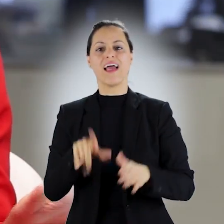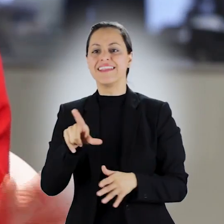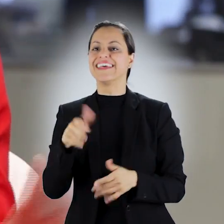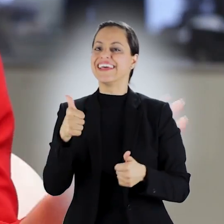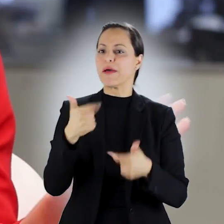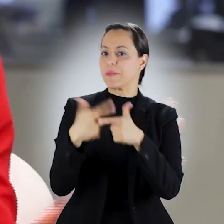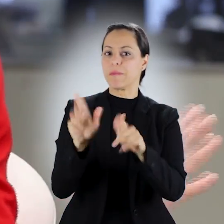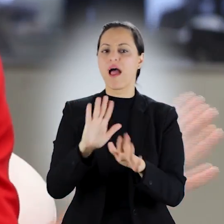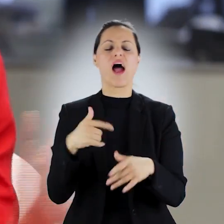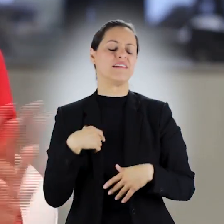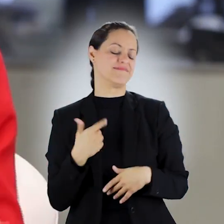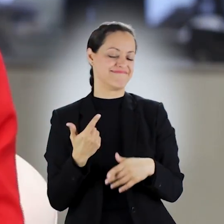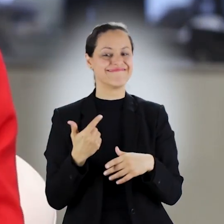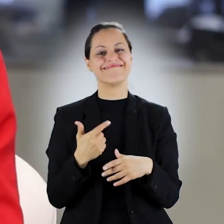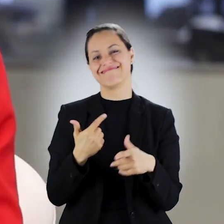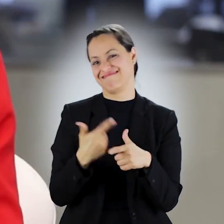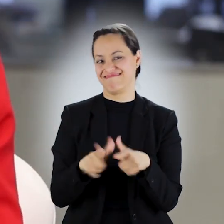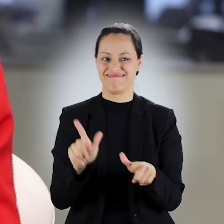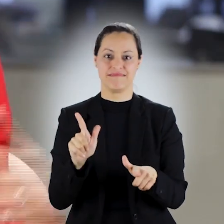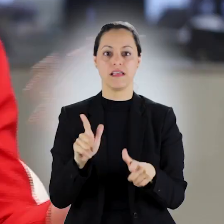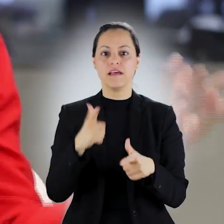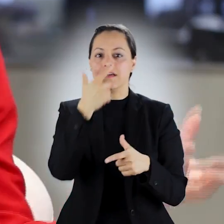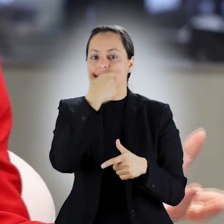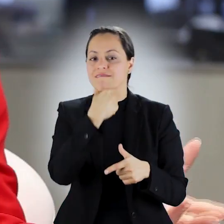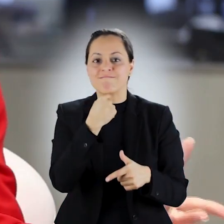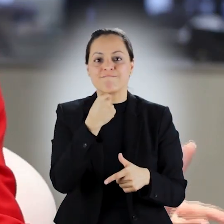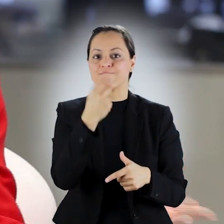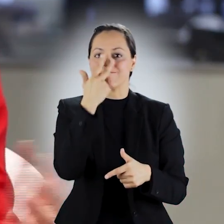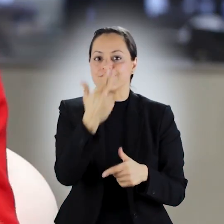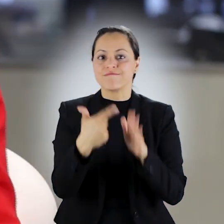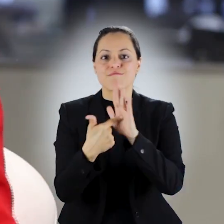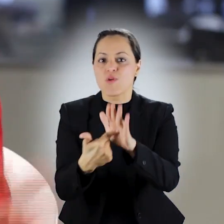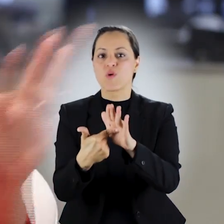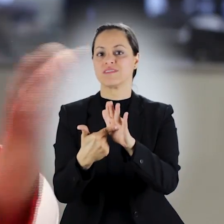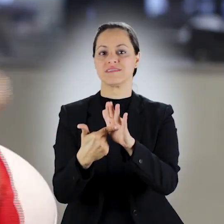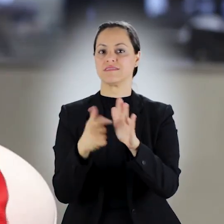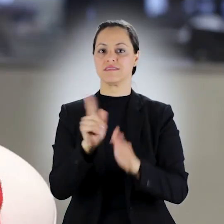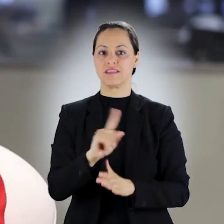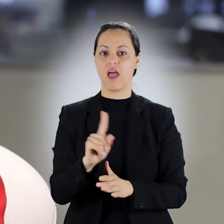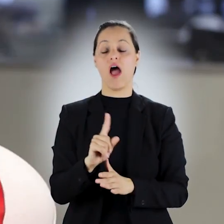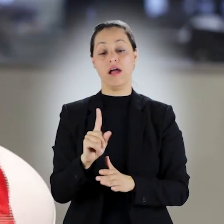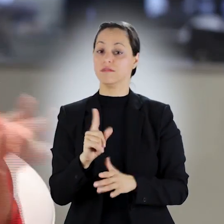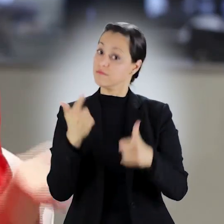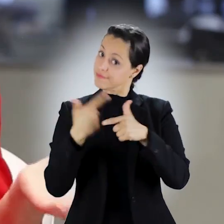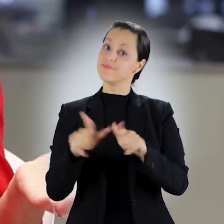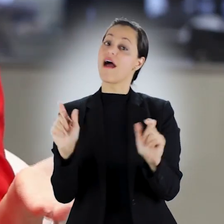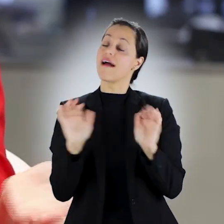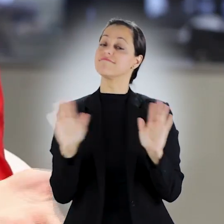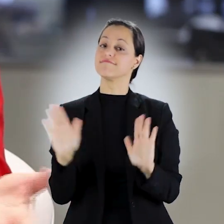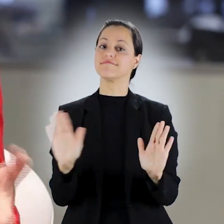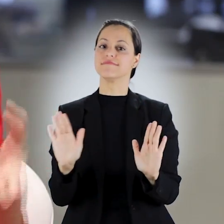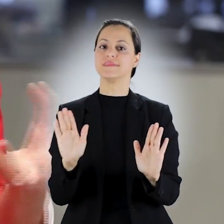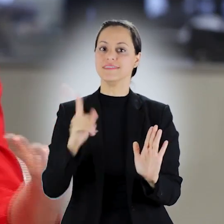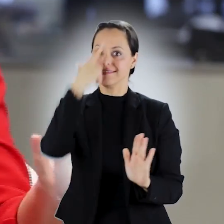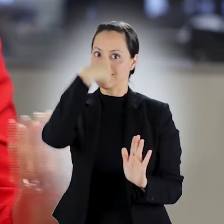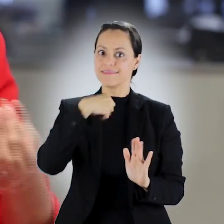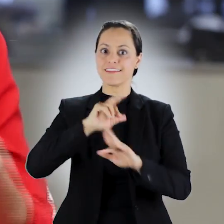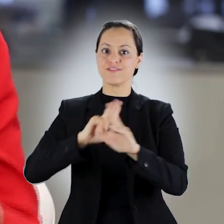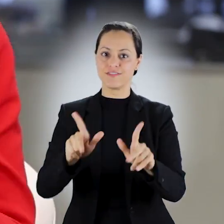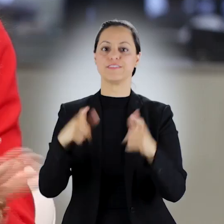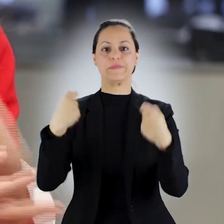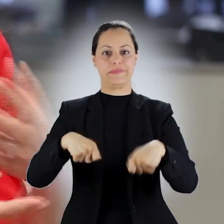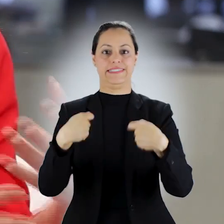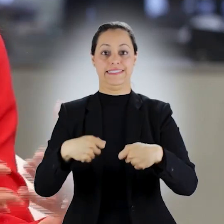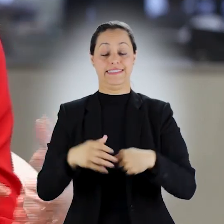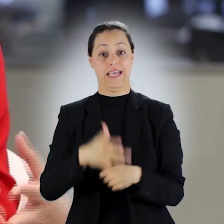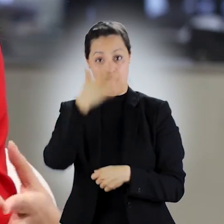Não tem problema? Não, claro que não. Não tem problema. Por que não tem problema? Ou, não tem problema. Tudo bem. Né? Então, é